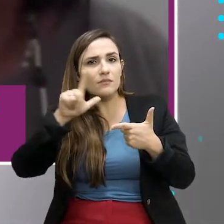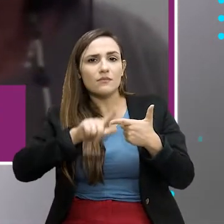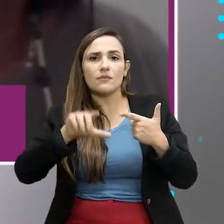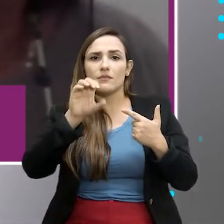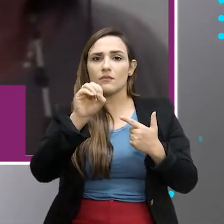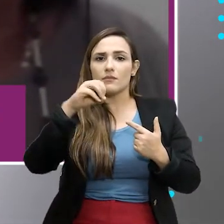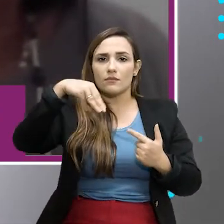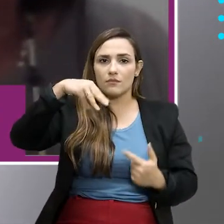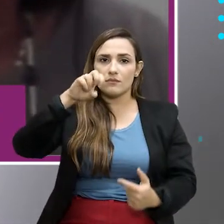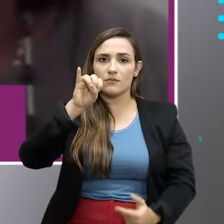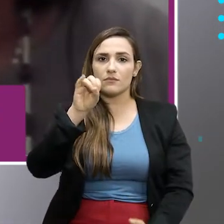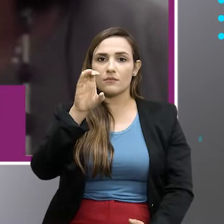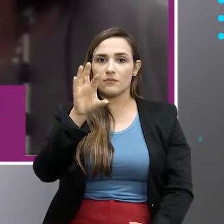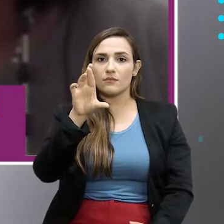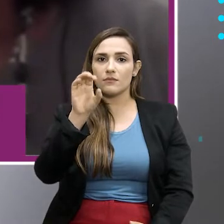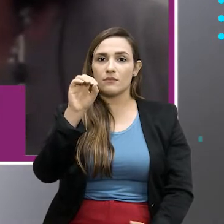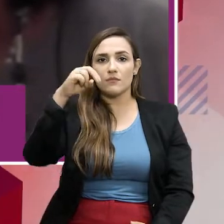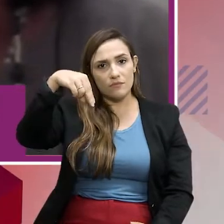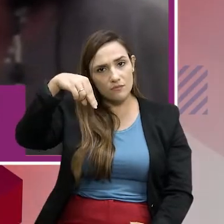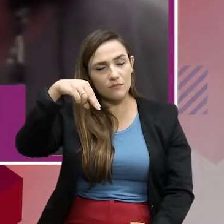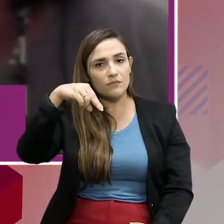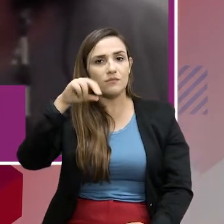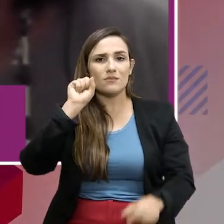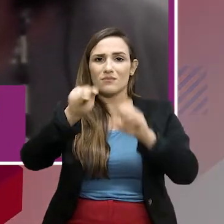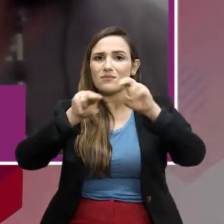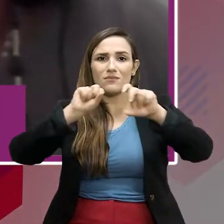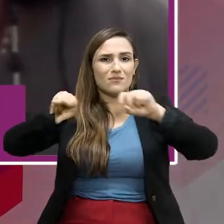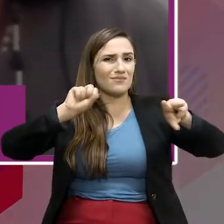esse problema, toda essa questão da Ômicron também ser